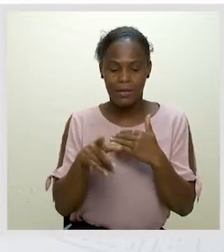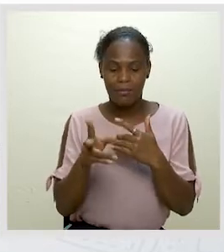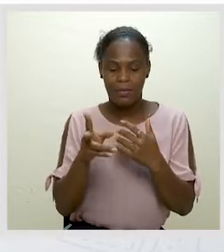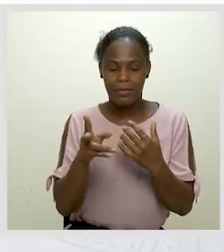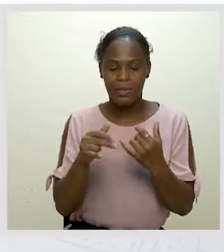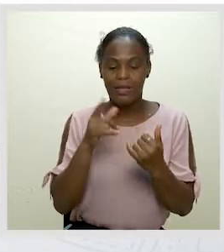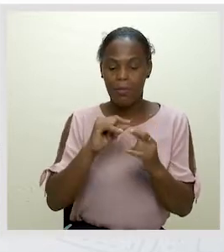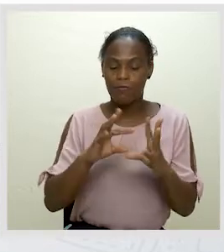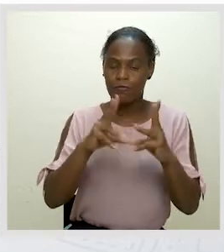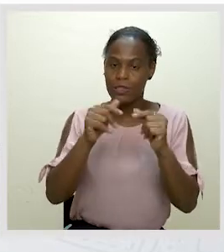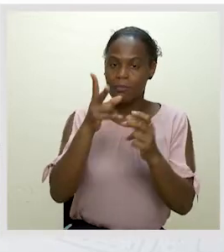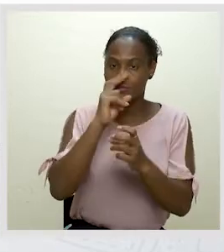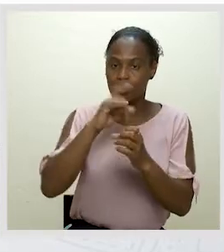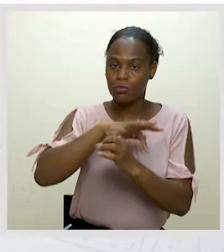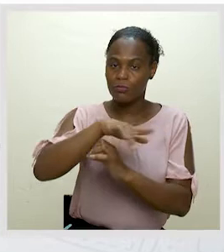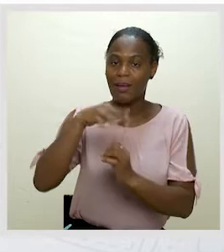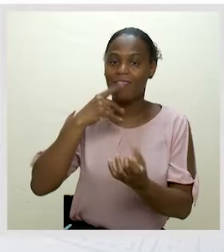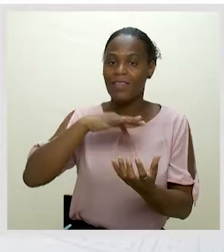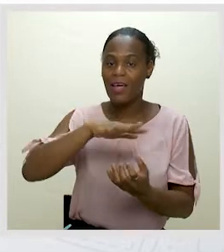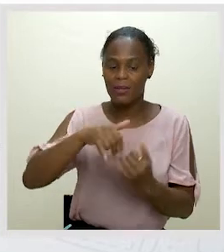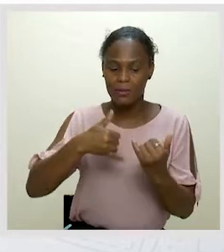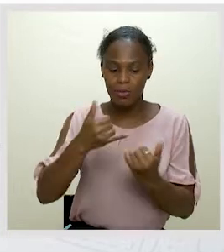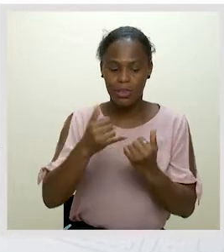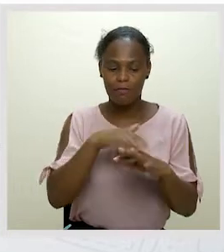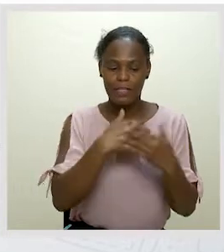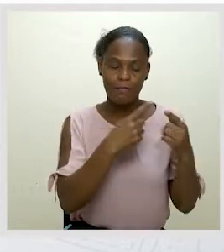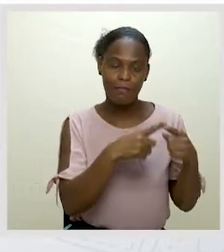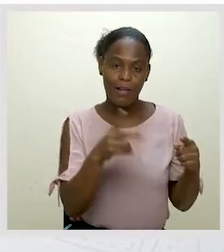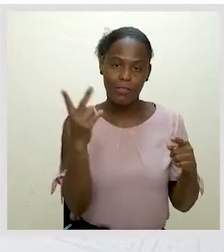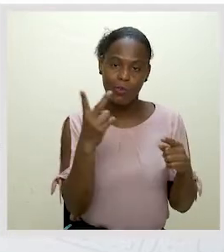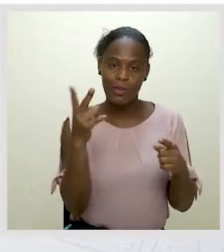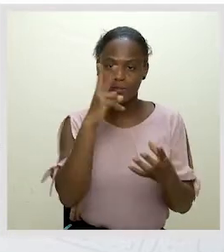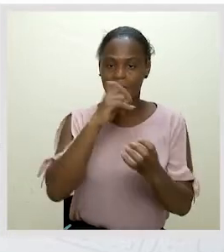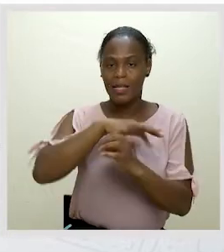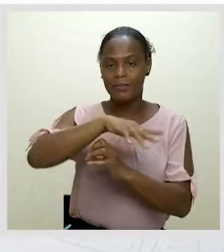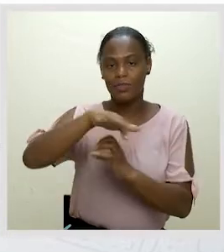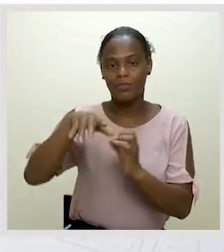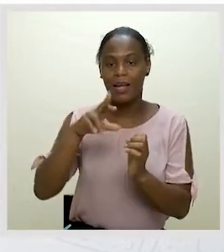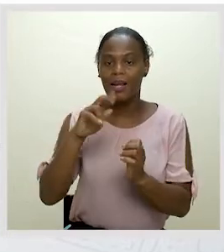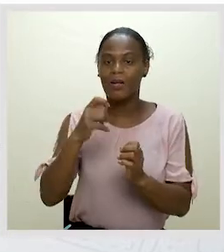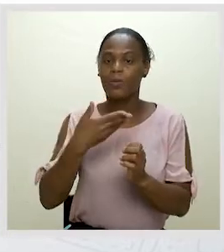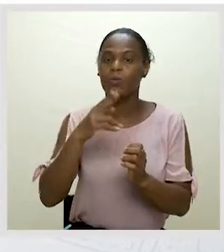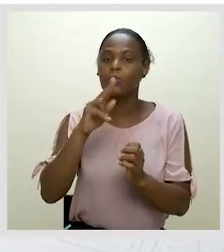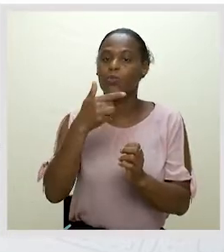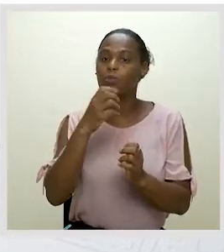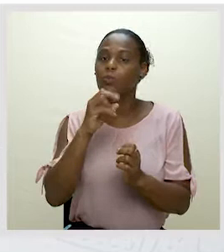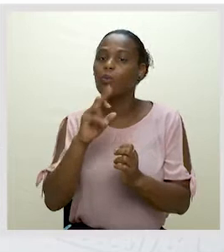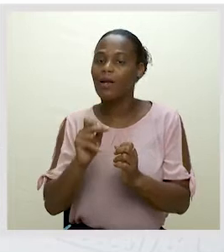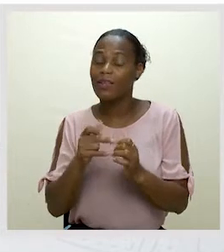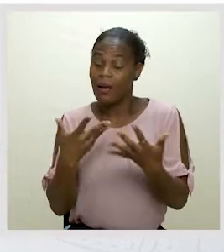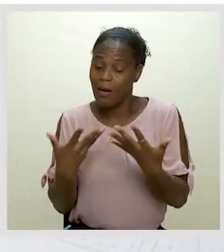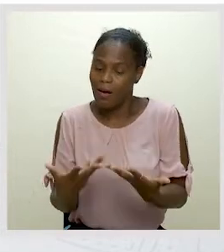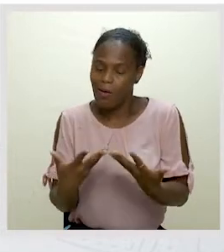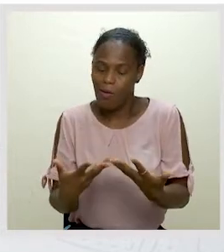ou então distinguir as duas atmosferas, que é a redutora e a nossa atmosfera atual, que é oxidante.